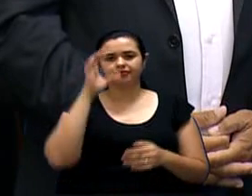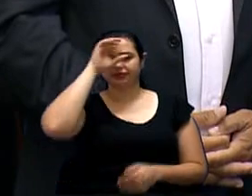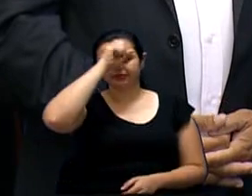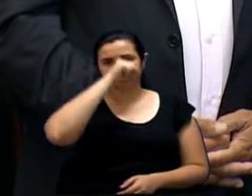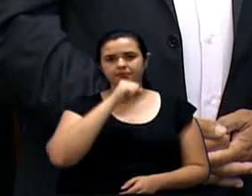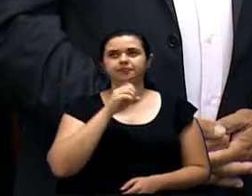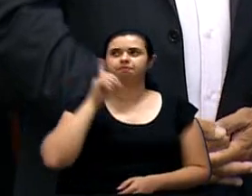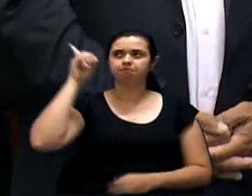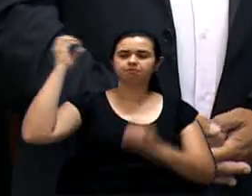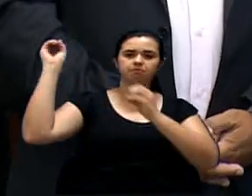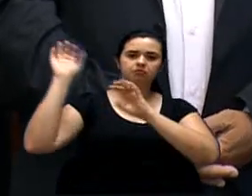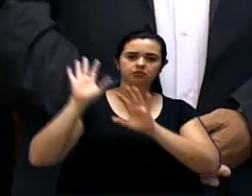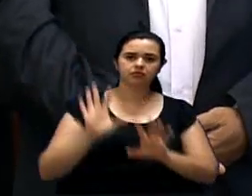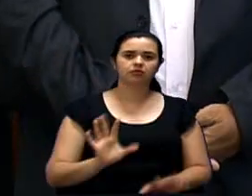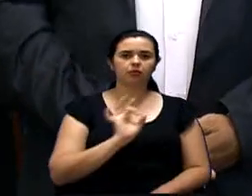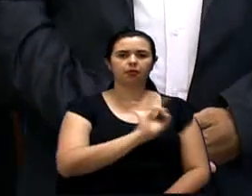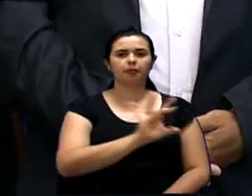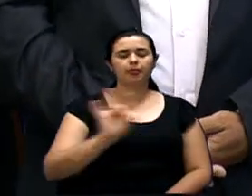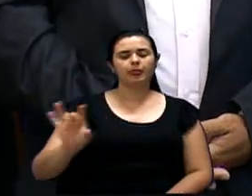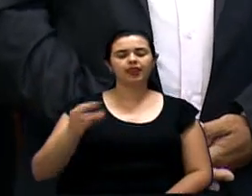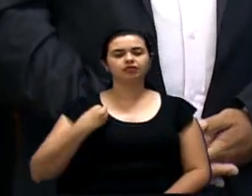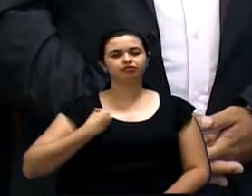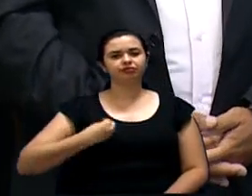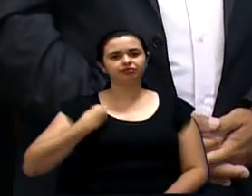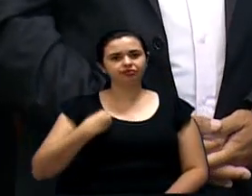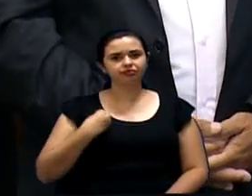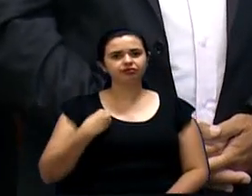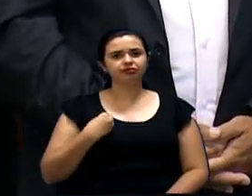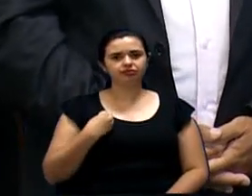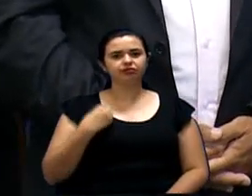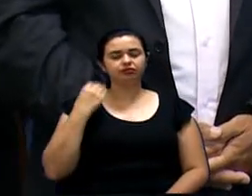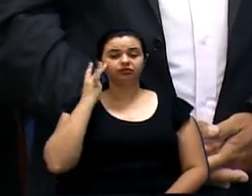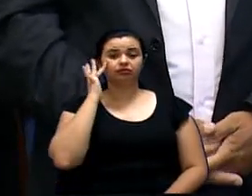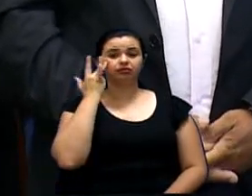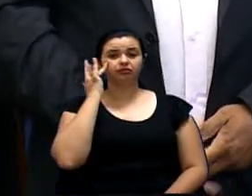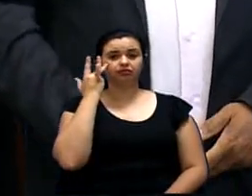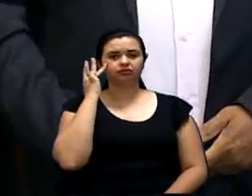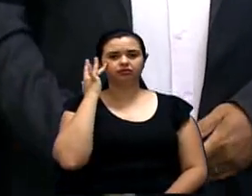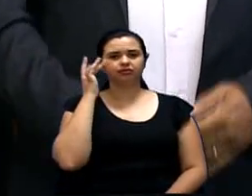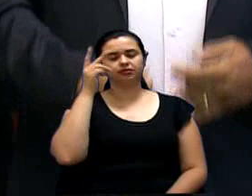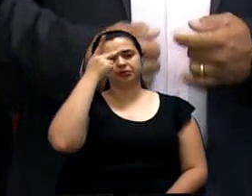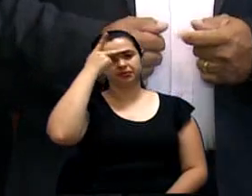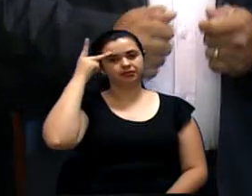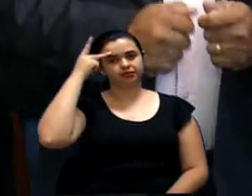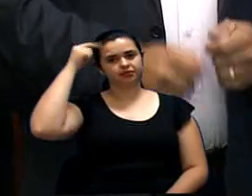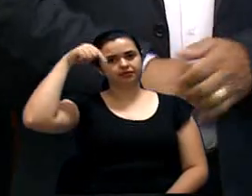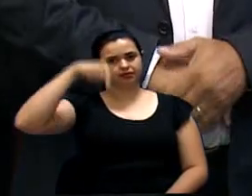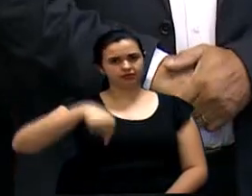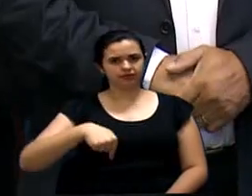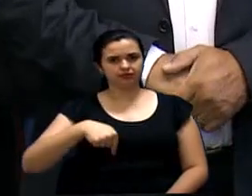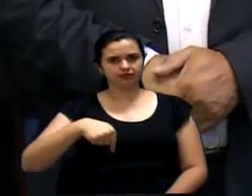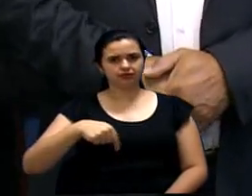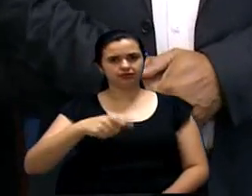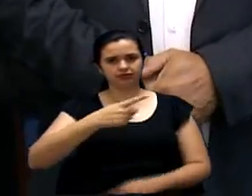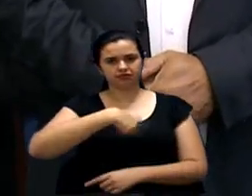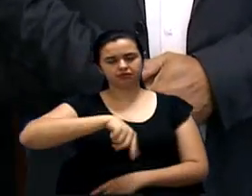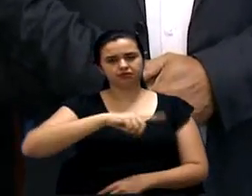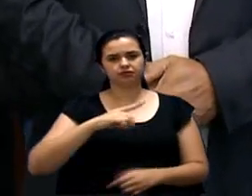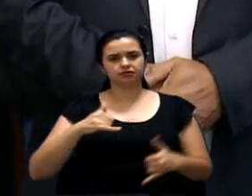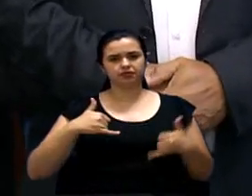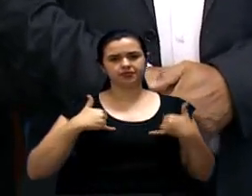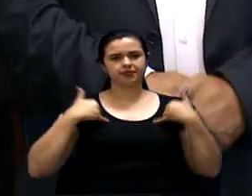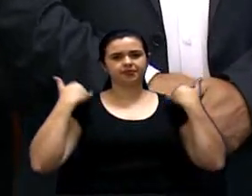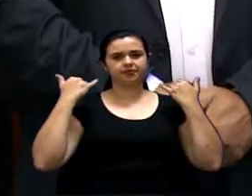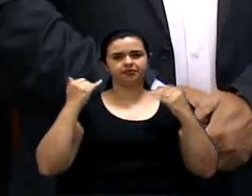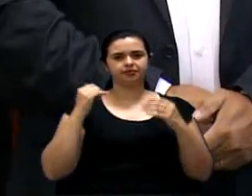cada momento da nossa vida. E eu creio que as pessoas que estão aqui, a gente, quando a gente faz anos, aniversários, a